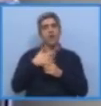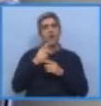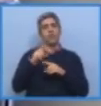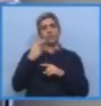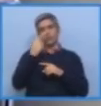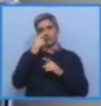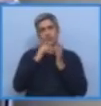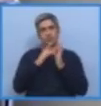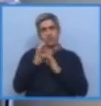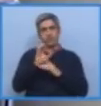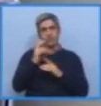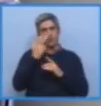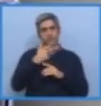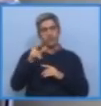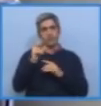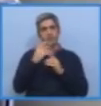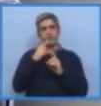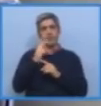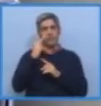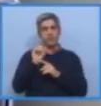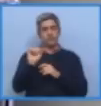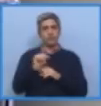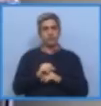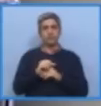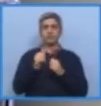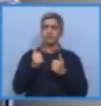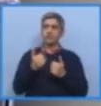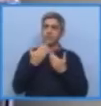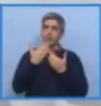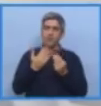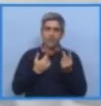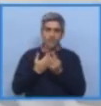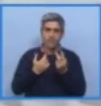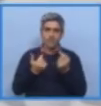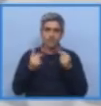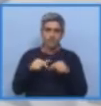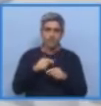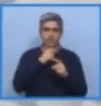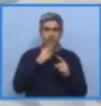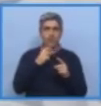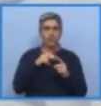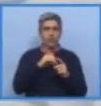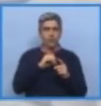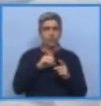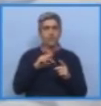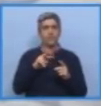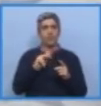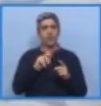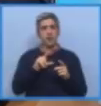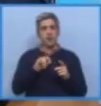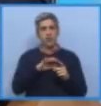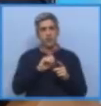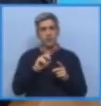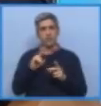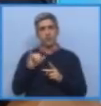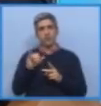outros Cristos, perpetuadores da sua ressurreição. Bom, resta-me agradecer a ambos, para António Valério, para Rui Valério, o facto de nos terem aqui ajudado